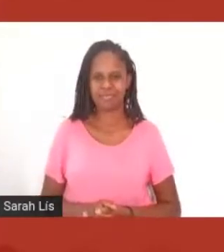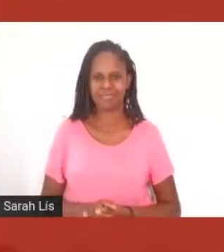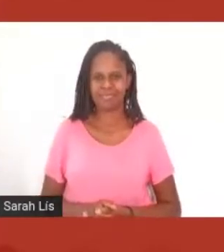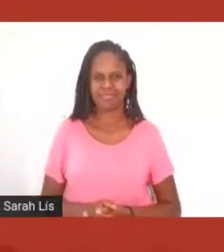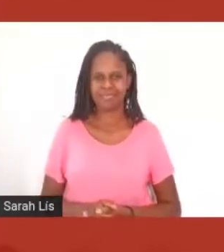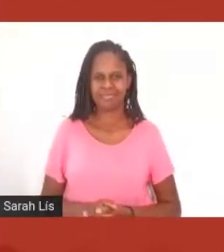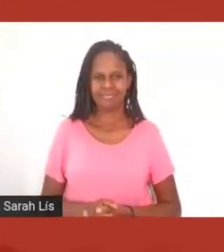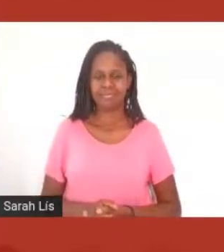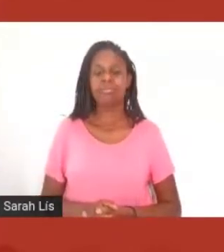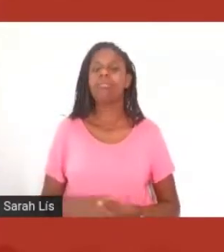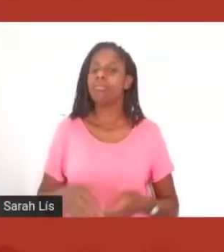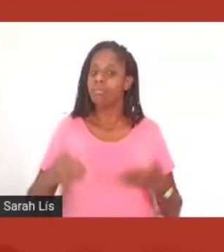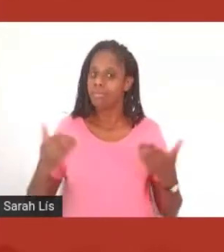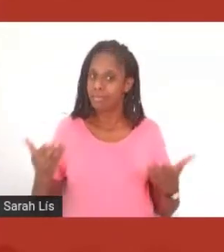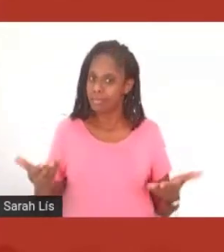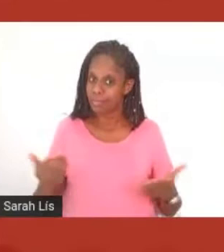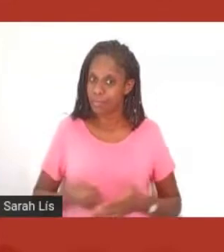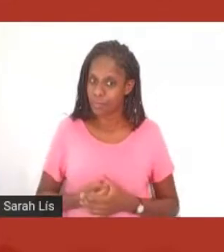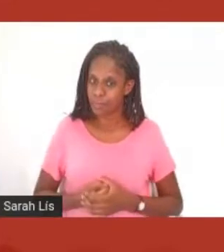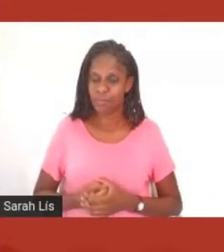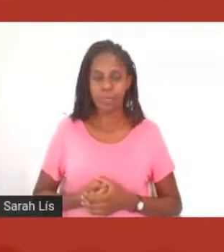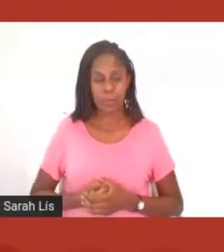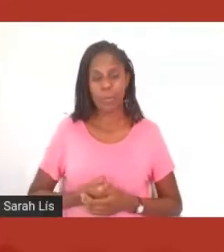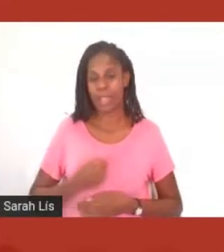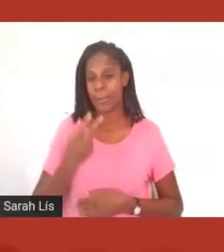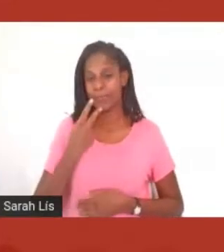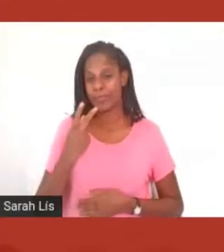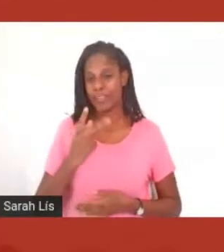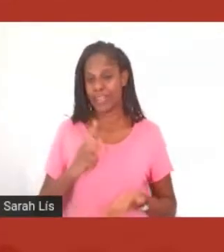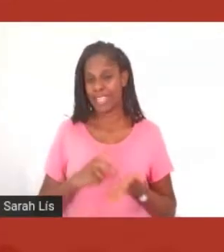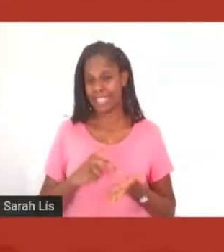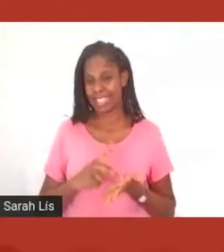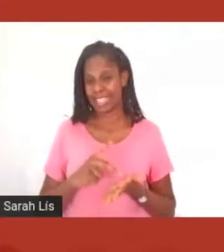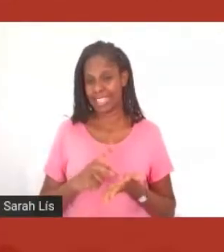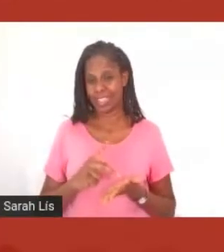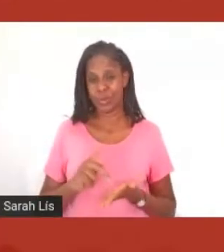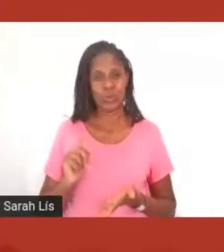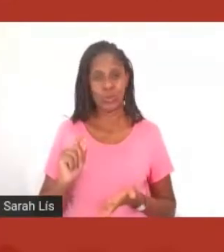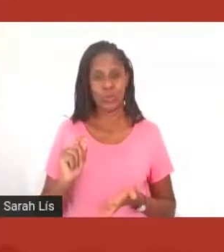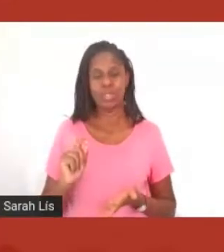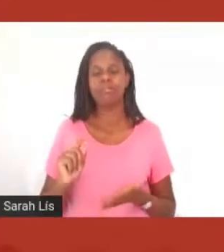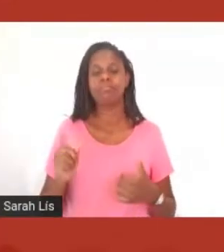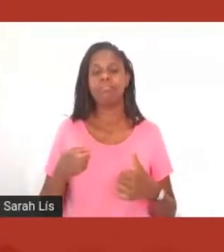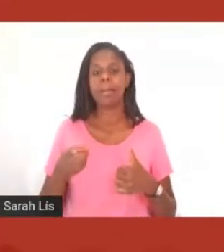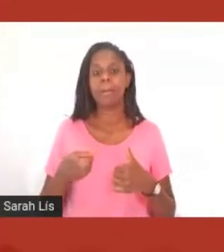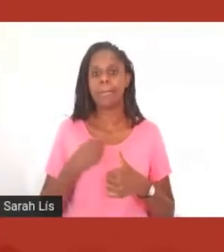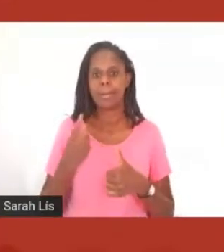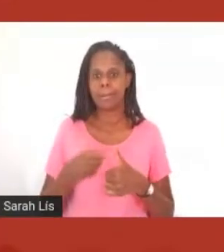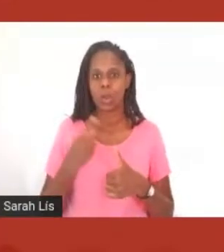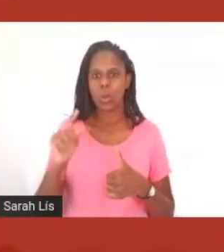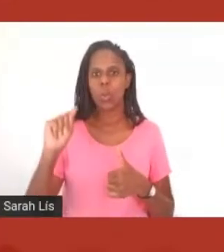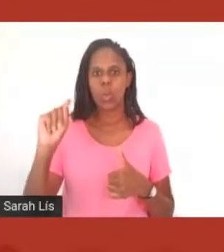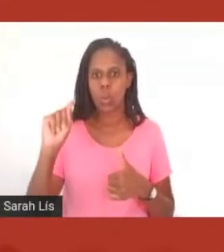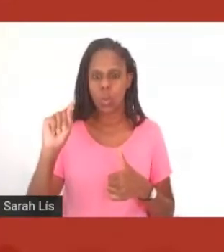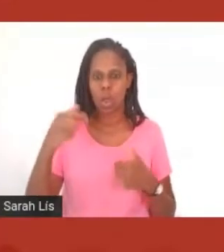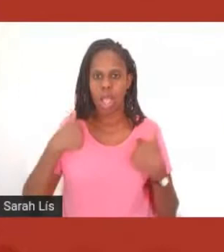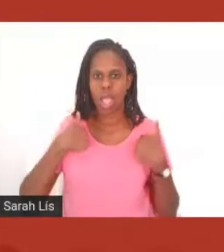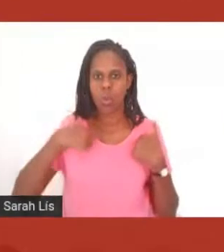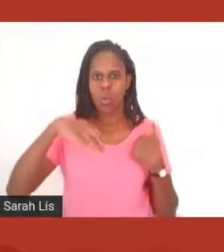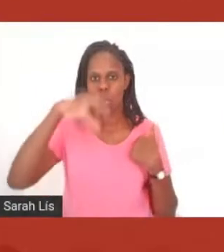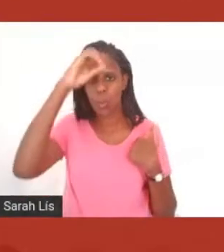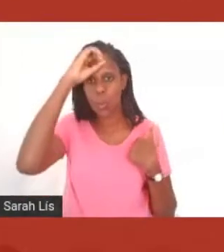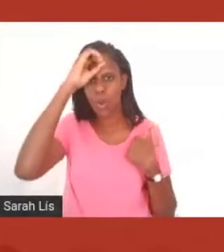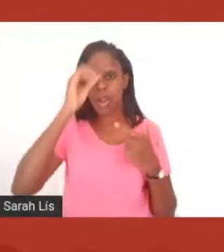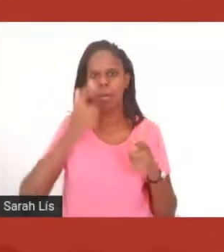Bom, gente, para falar a verdade, num primeiro momento aqui, eu não sabia nem qual era o